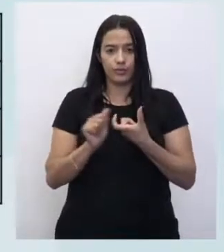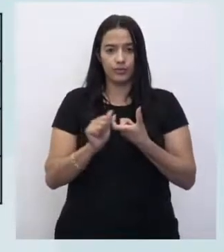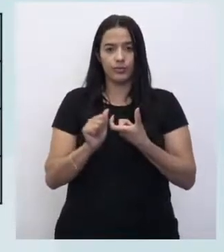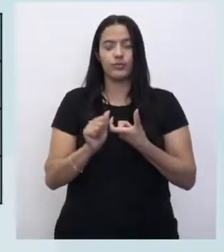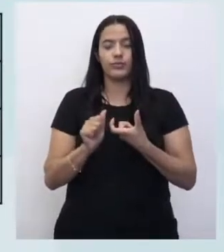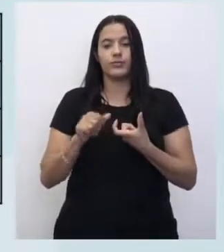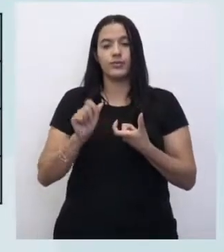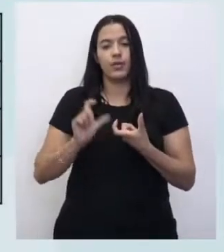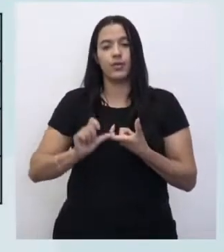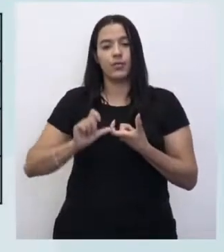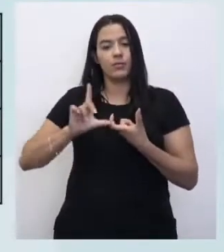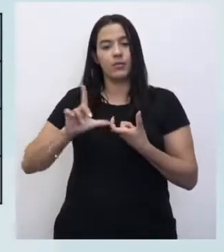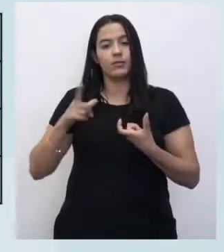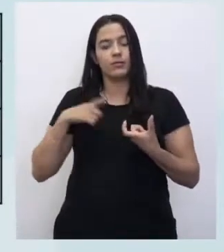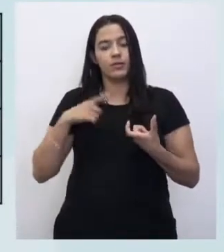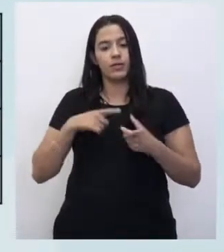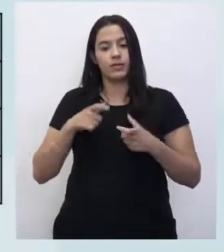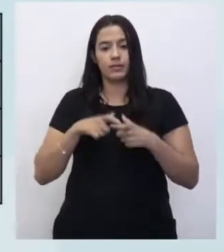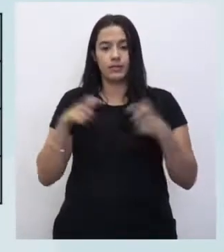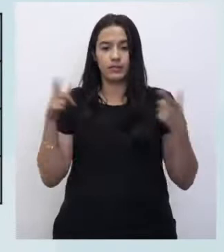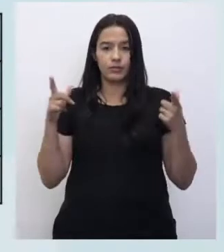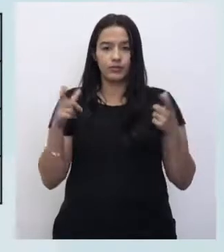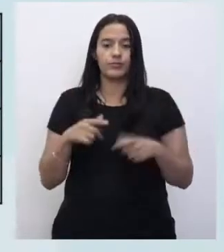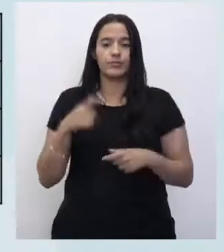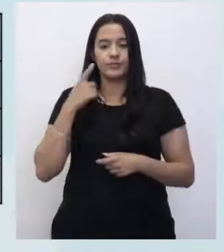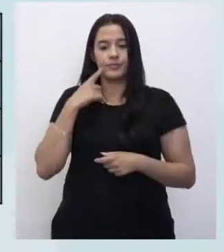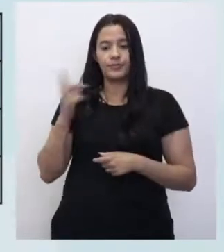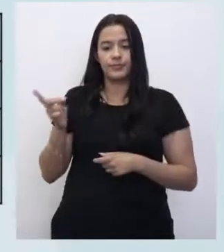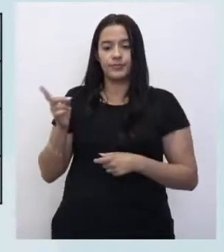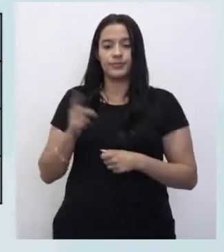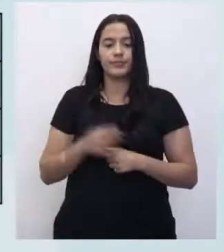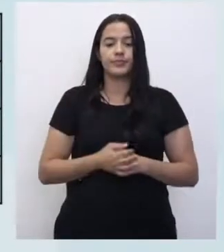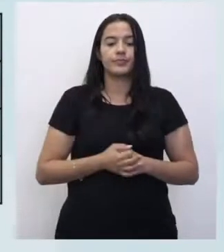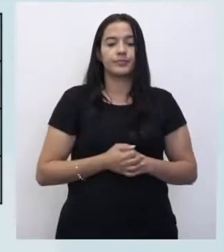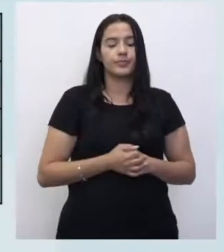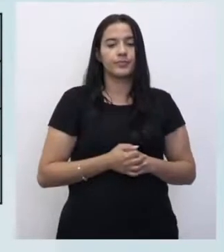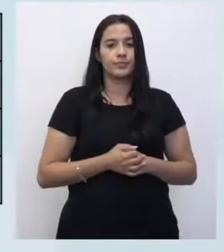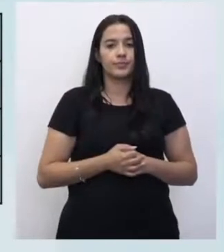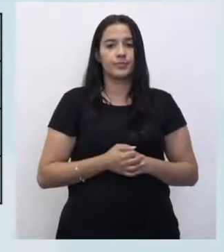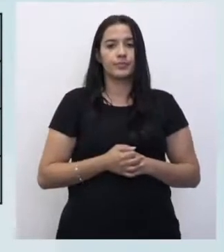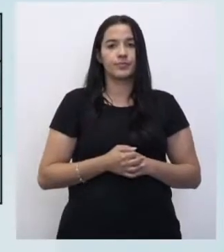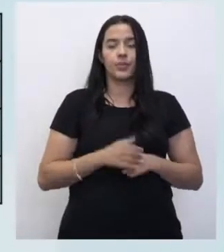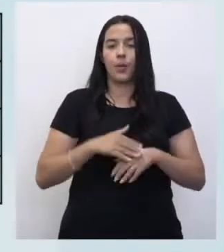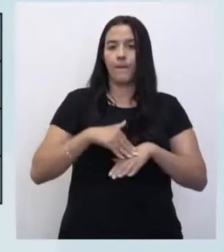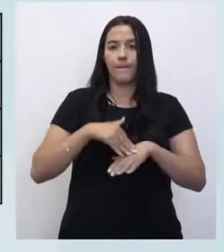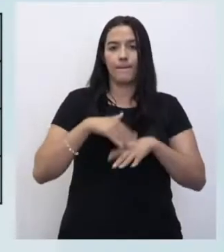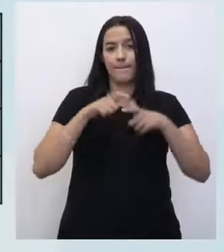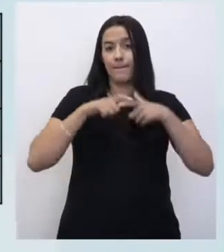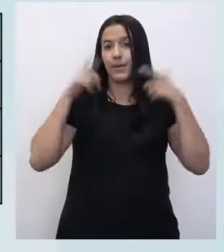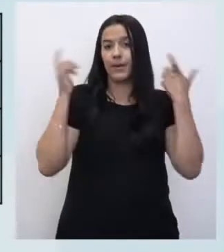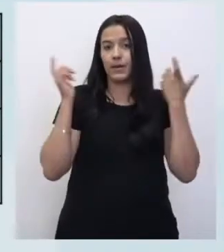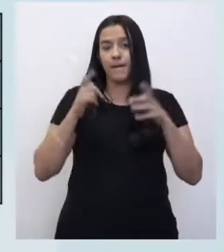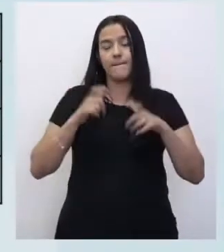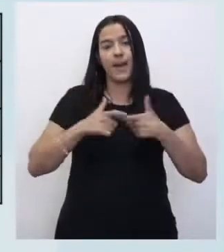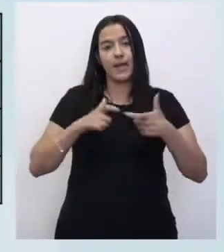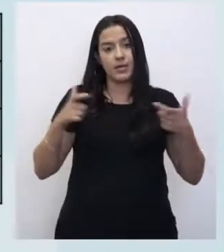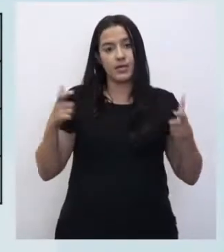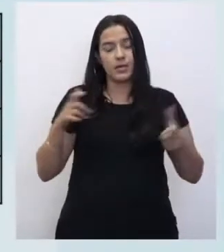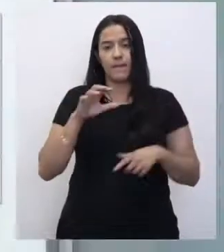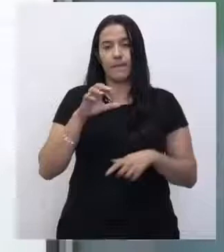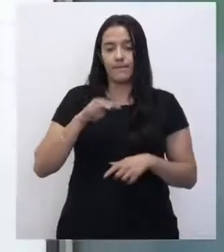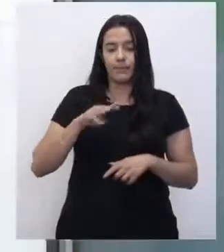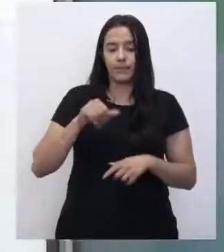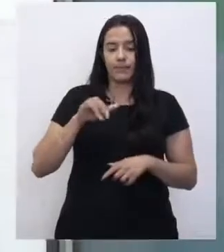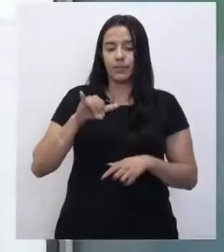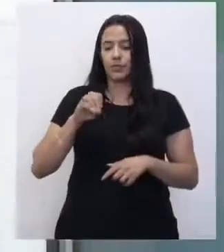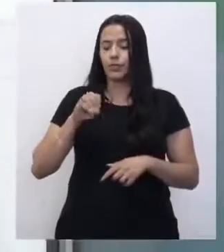large, né? Que era grande, ficou largest. Ou mais grande? Não. Ou maior. Maior. Então, a